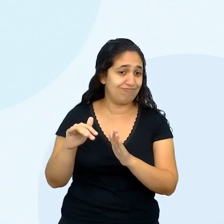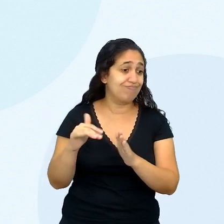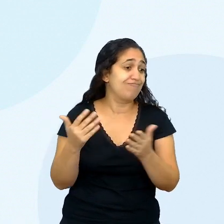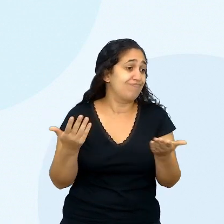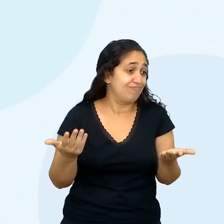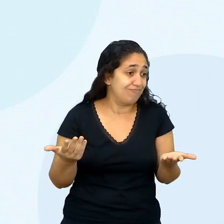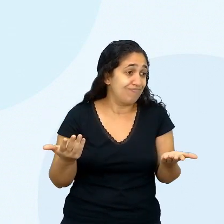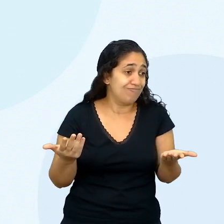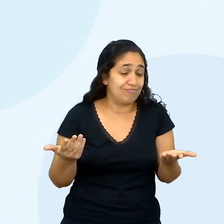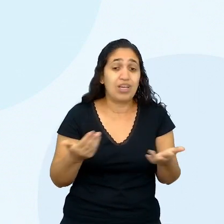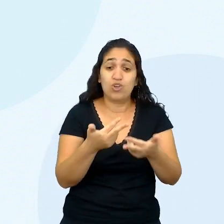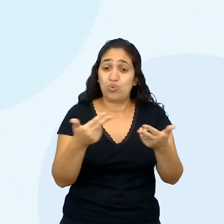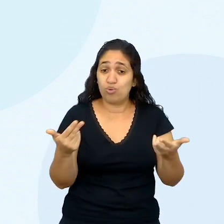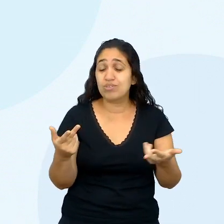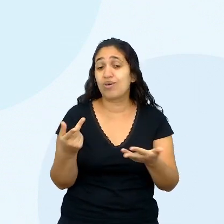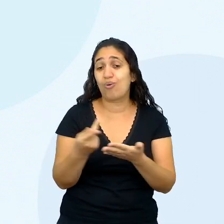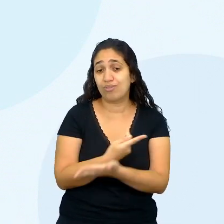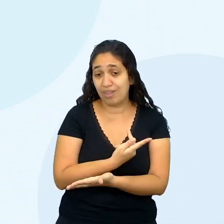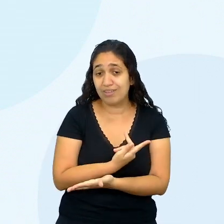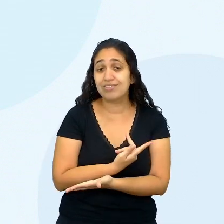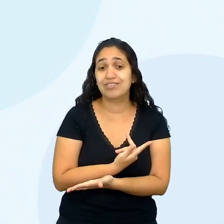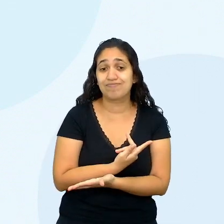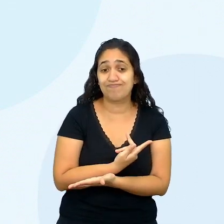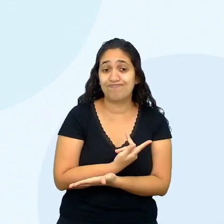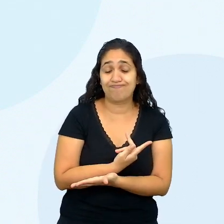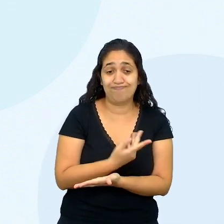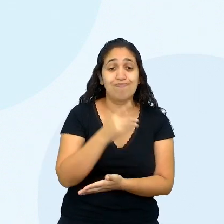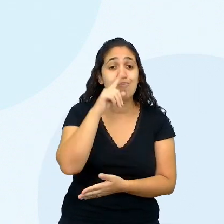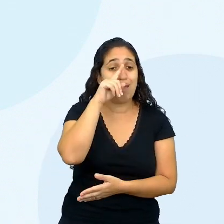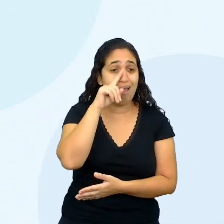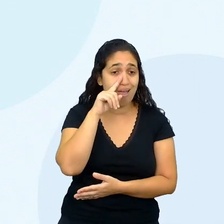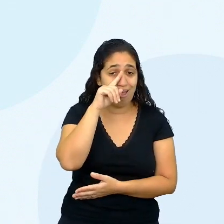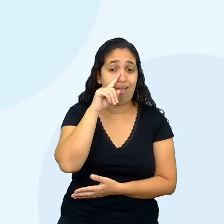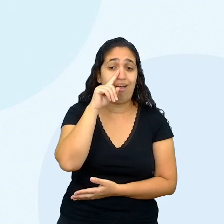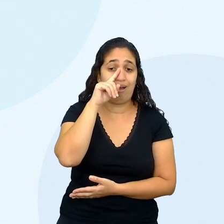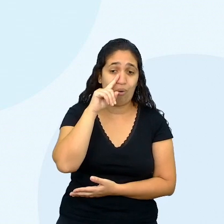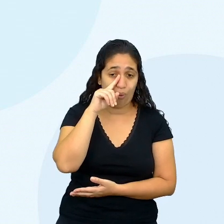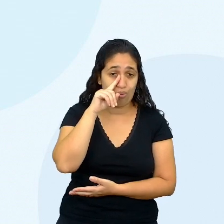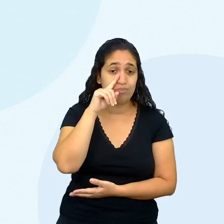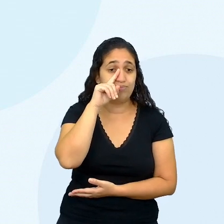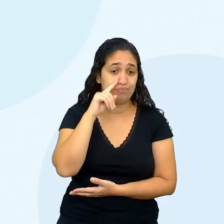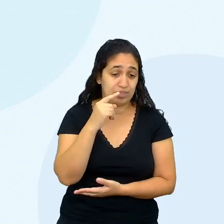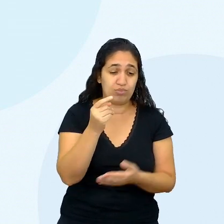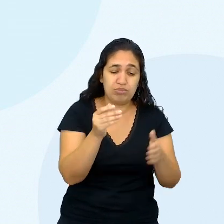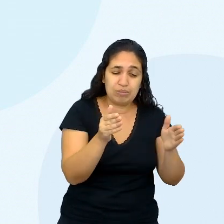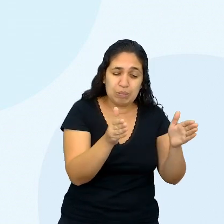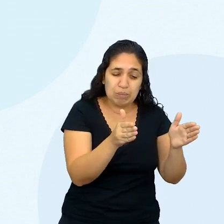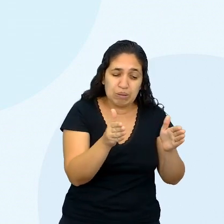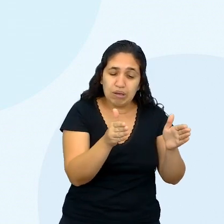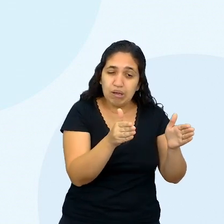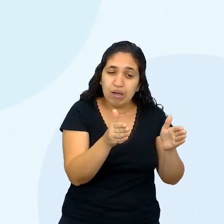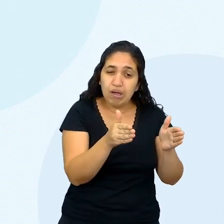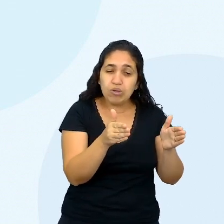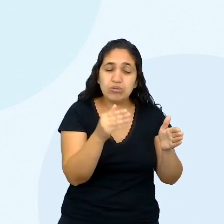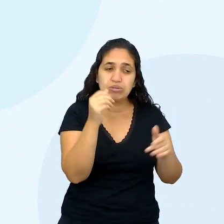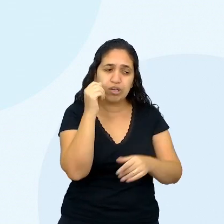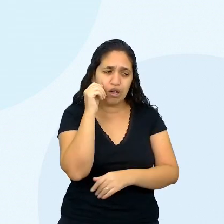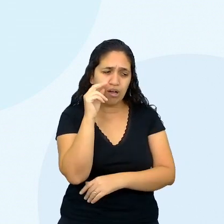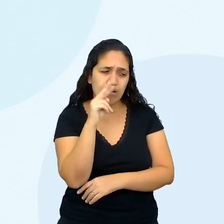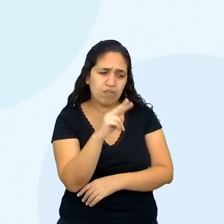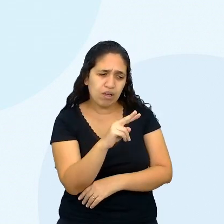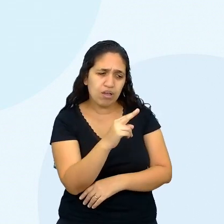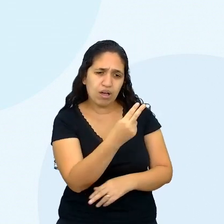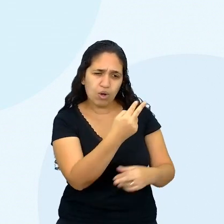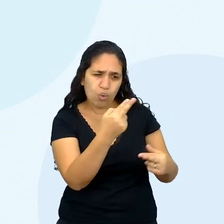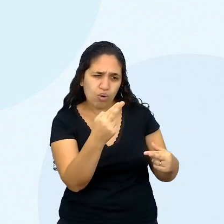tem sido chamado pelos especialistas de eventos extremos também, né? Então são períodos que a gente tem